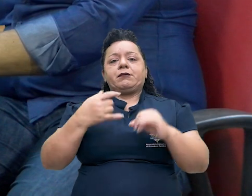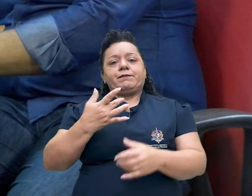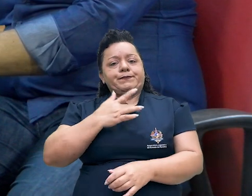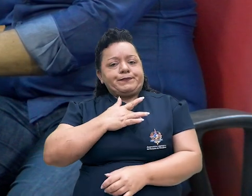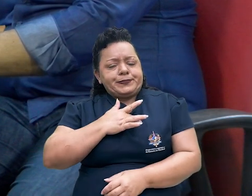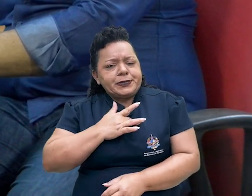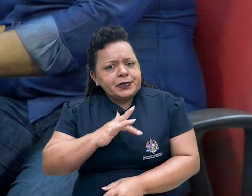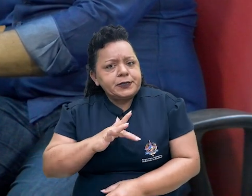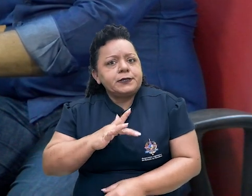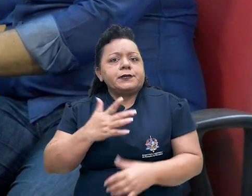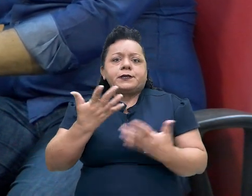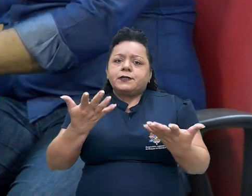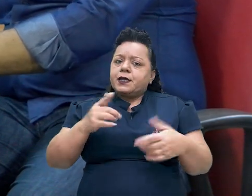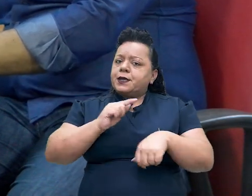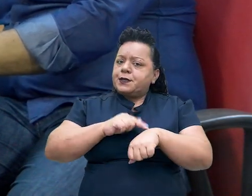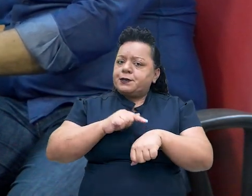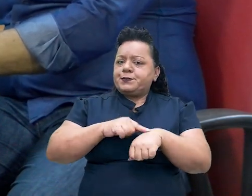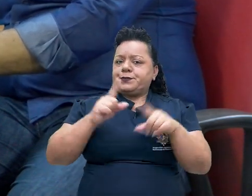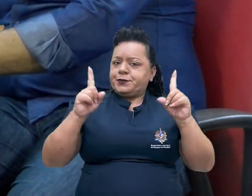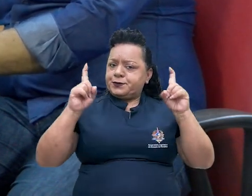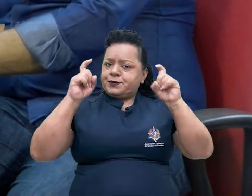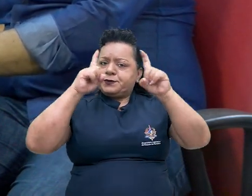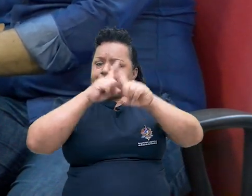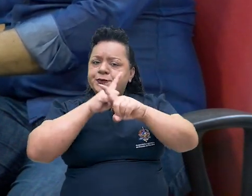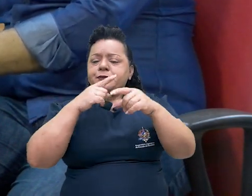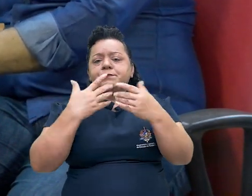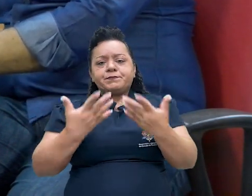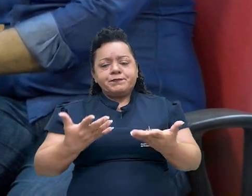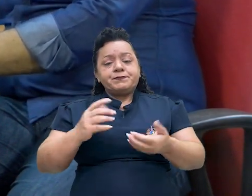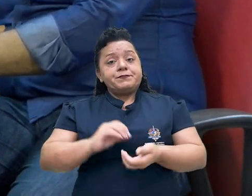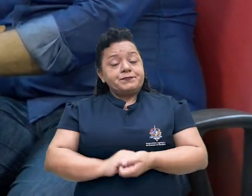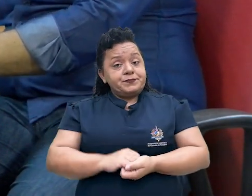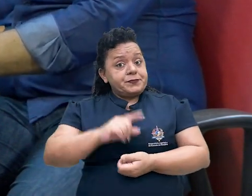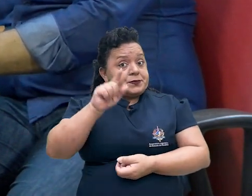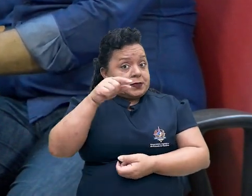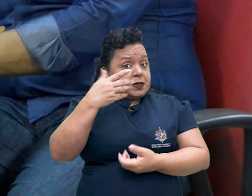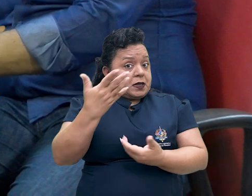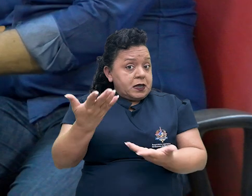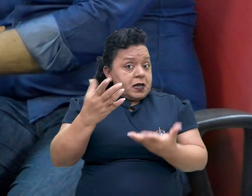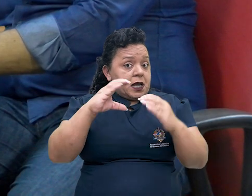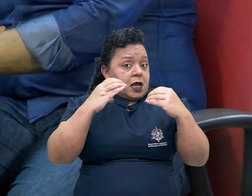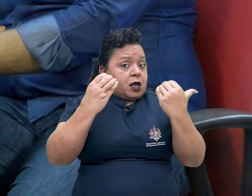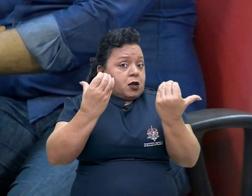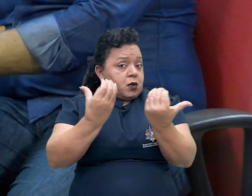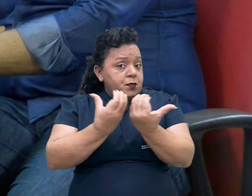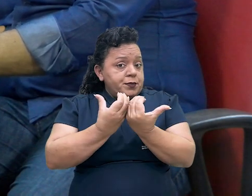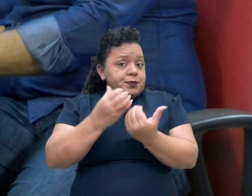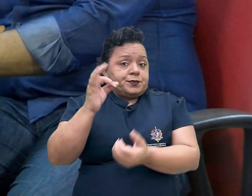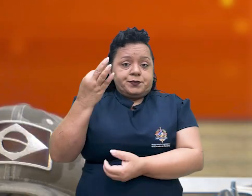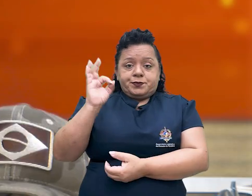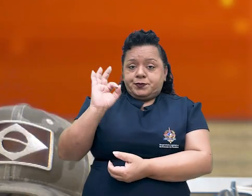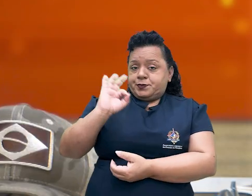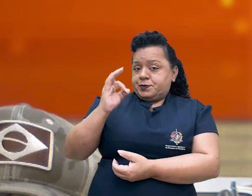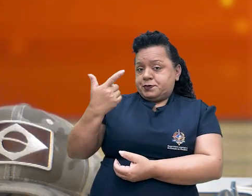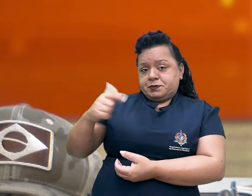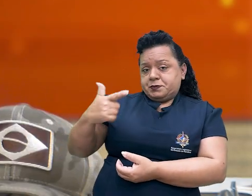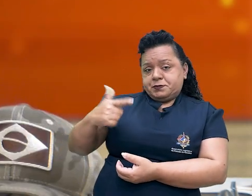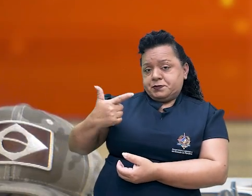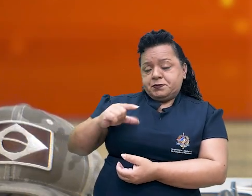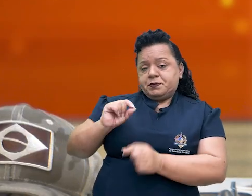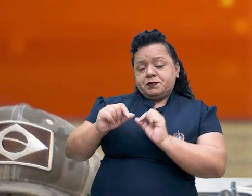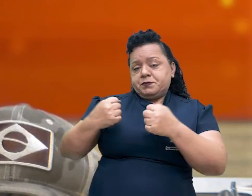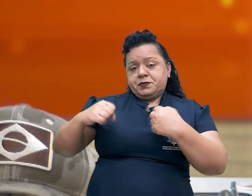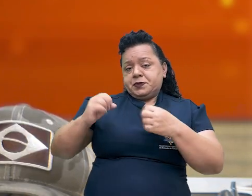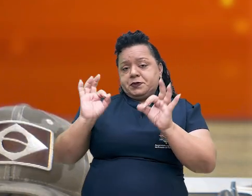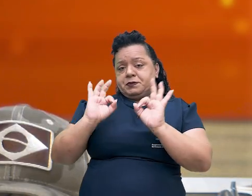sentidos todos os momentos é É uma pena né Andes que até nesses momentos de dificuldade as pessoas querem tirar E aí o seguinte aquela comunidade que não